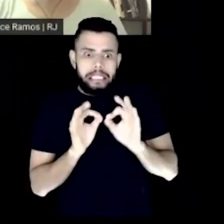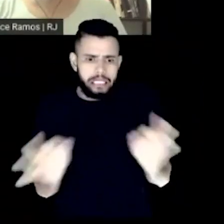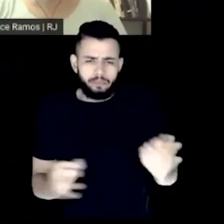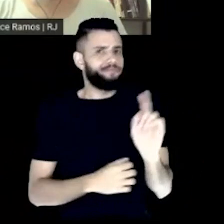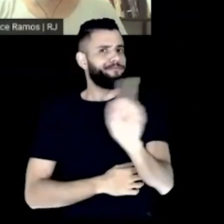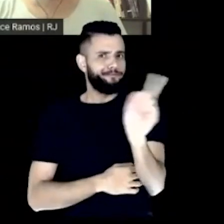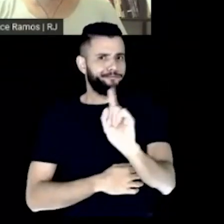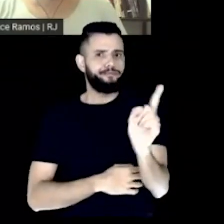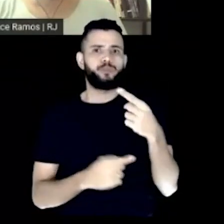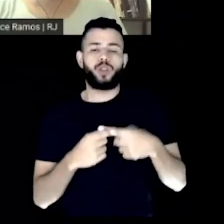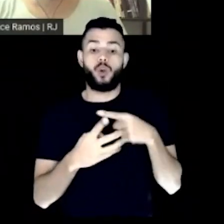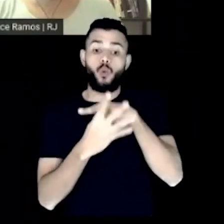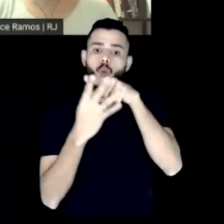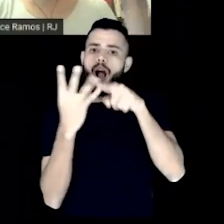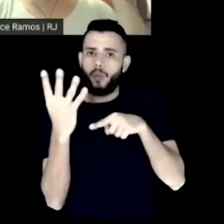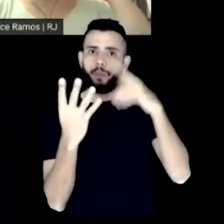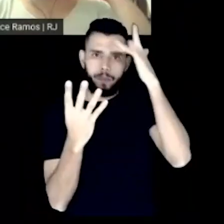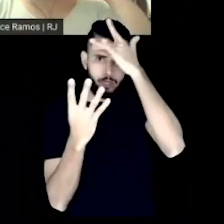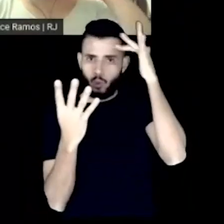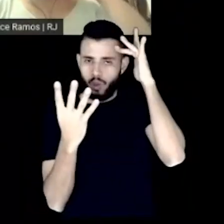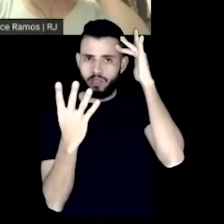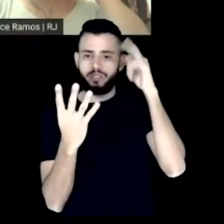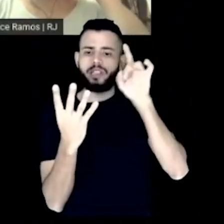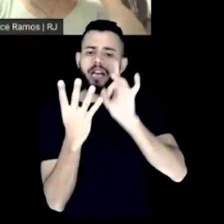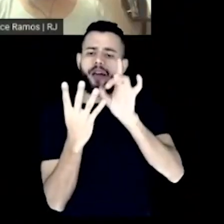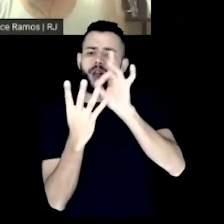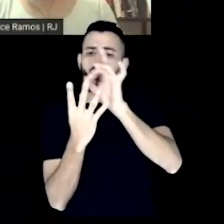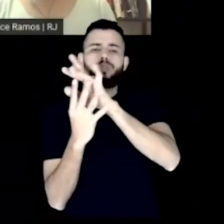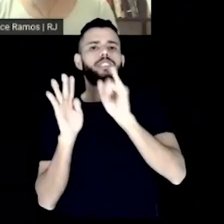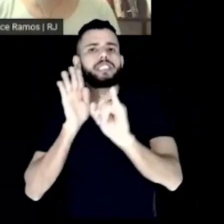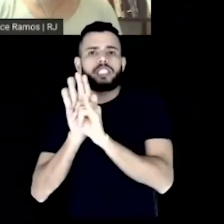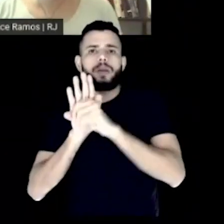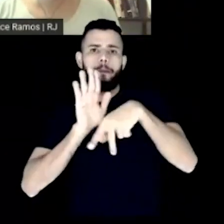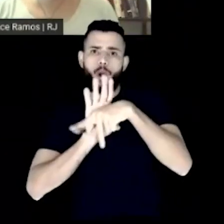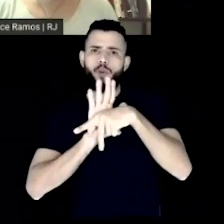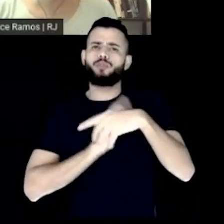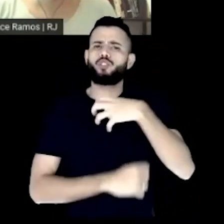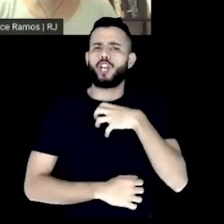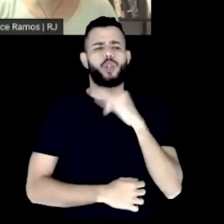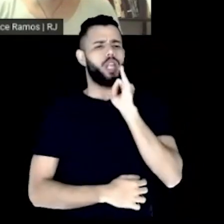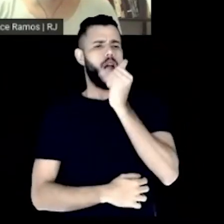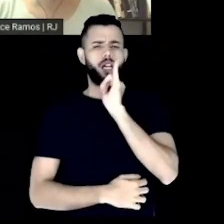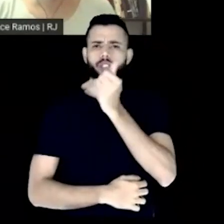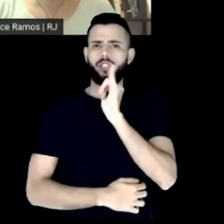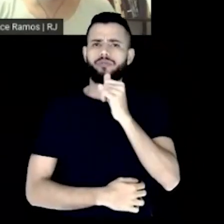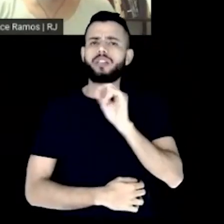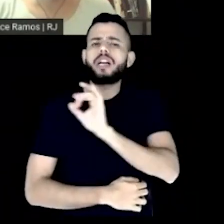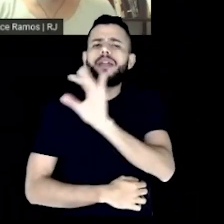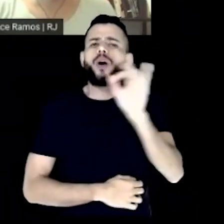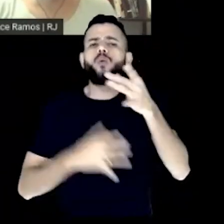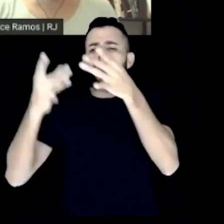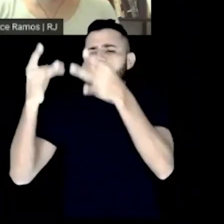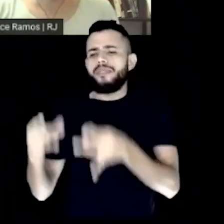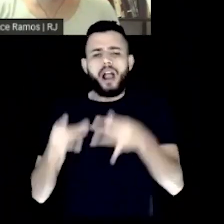não deve ter sido uma coisa simples, estamos falando de quatro autores, né? Cada um com a sua identidade, com o seu estilo narrativo,